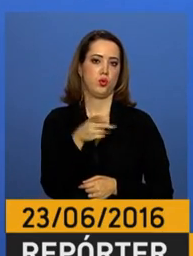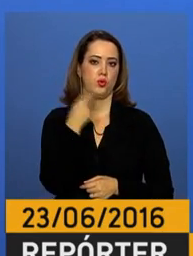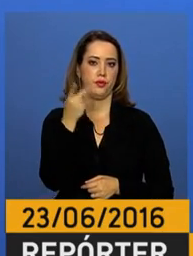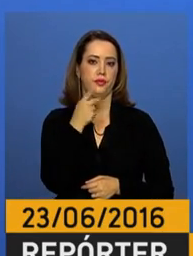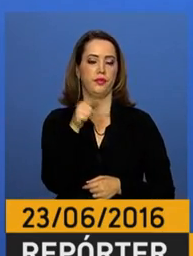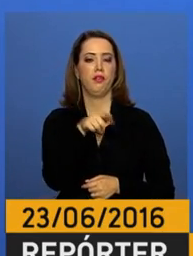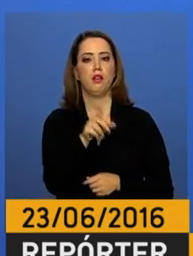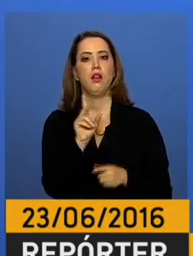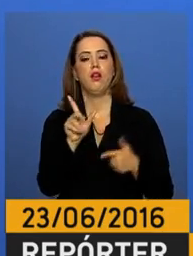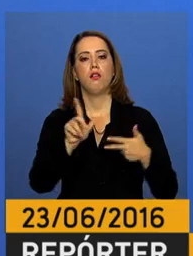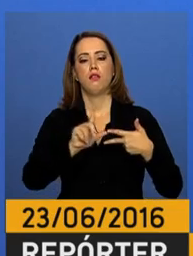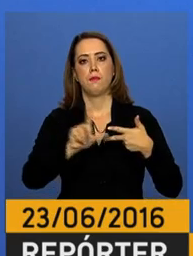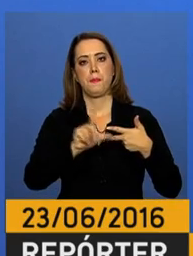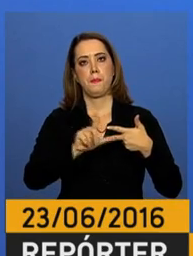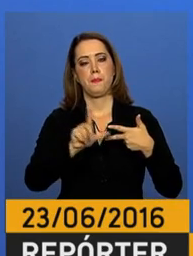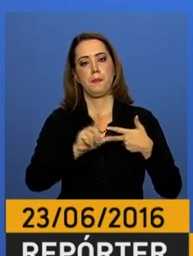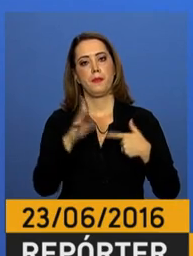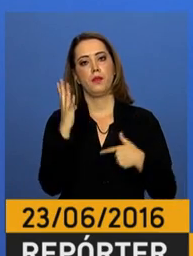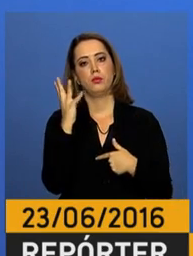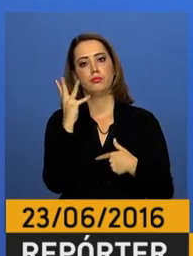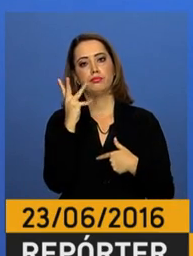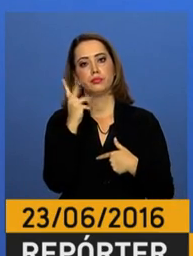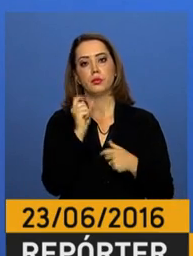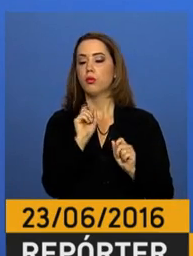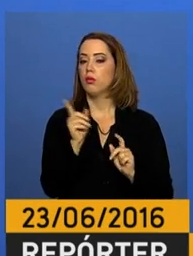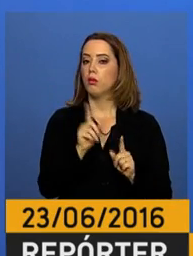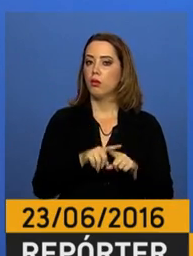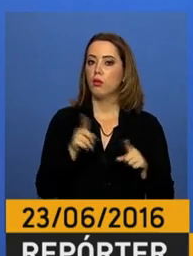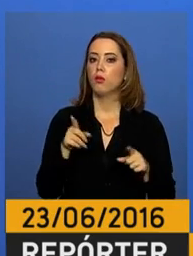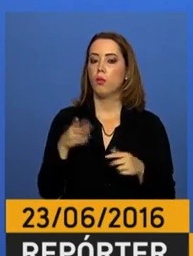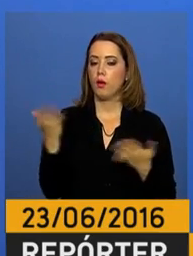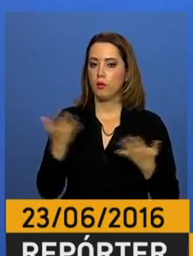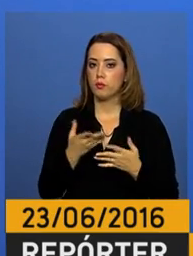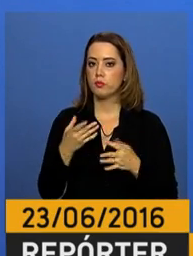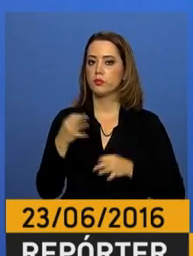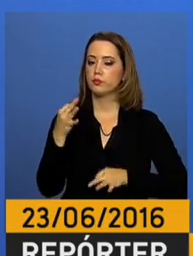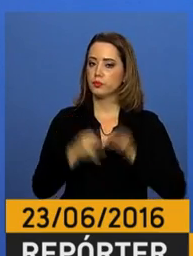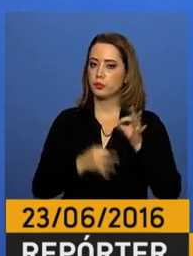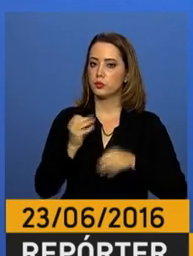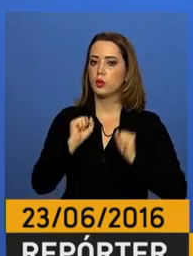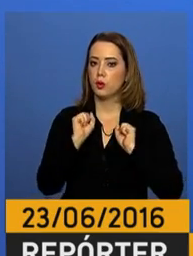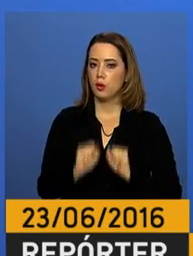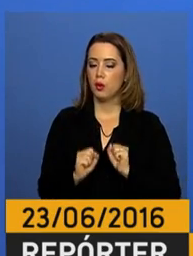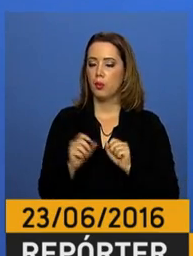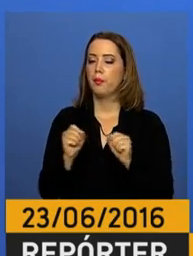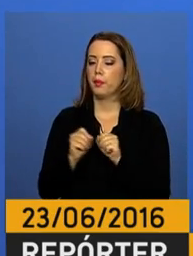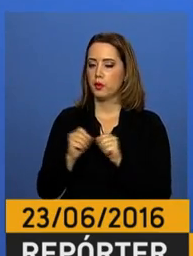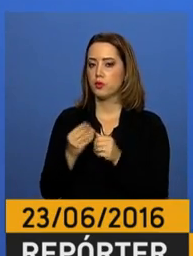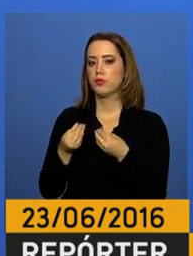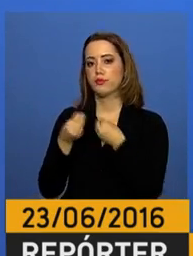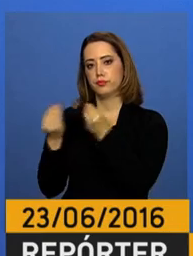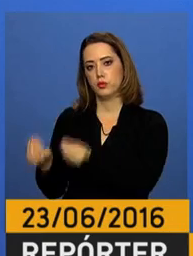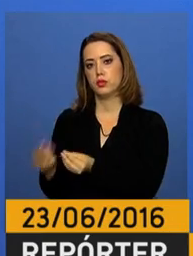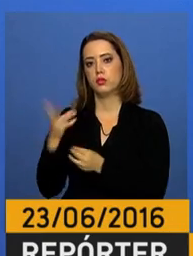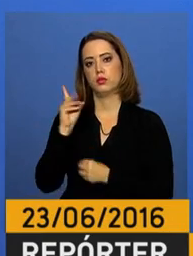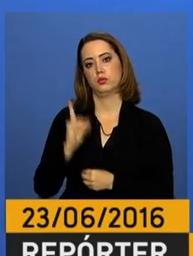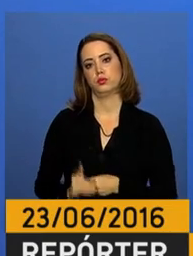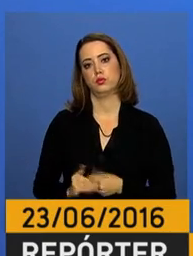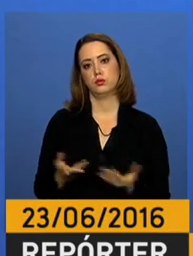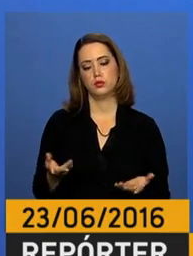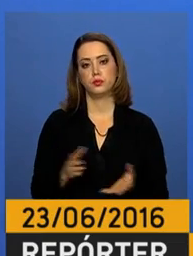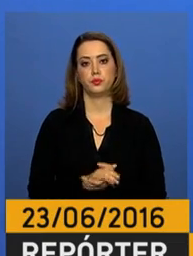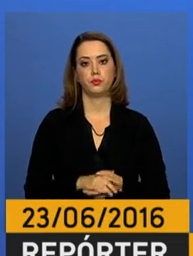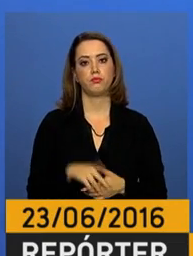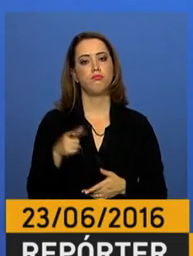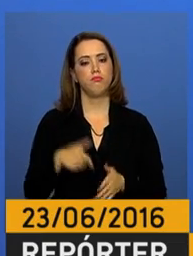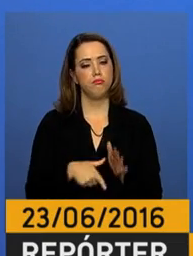Legislativa o tribunal poderia fazê-lo vejam Ministro Alexandre que eu fui mais além do que hoje eh